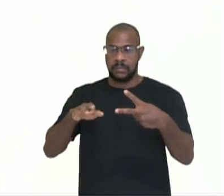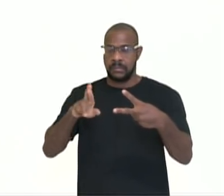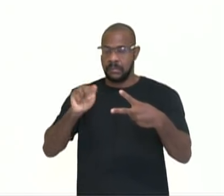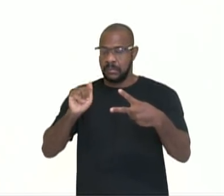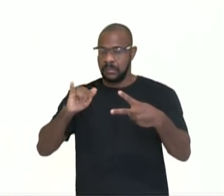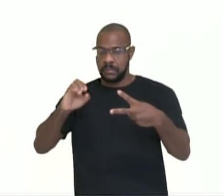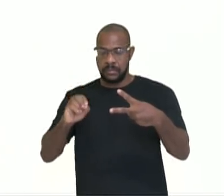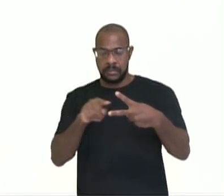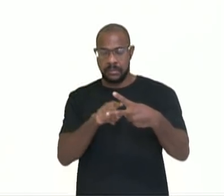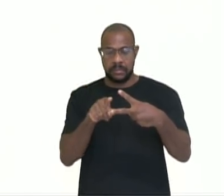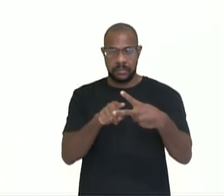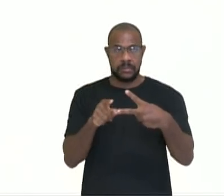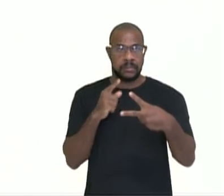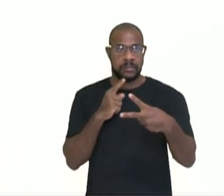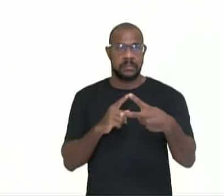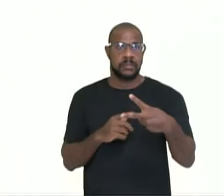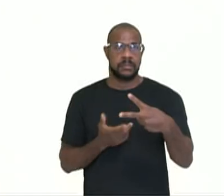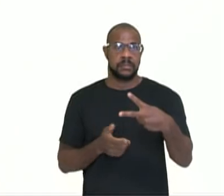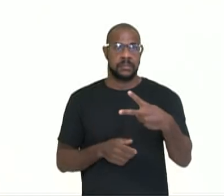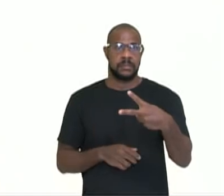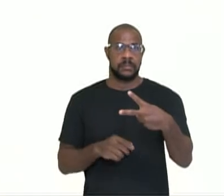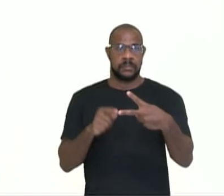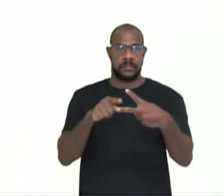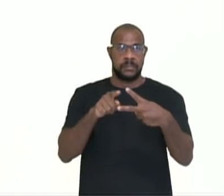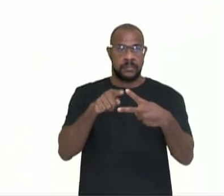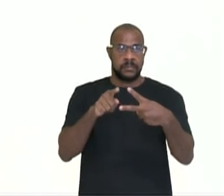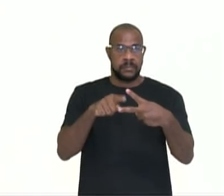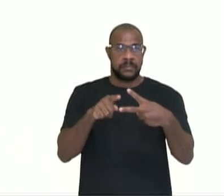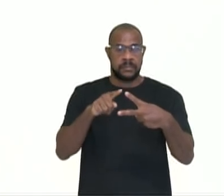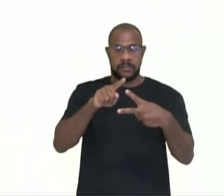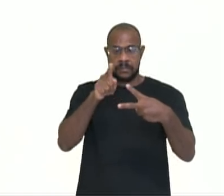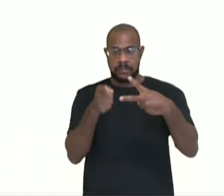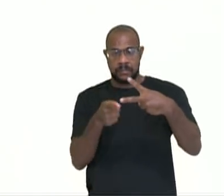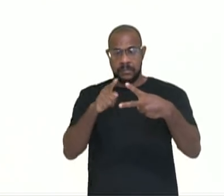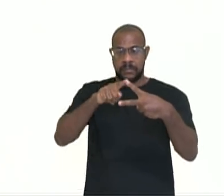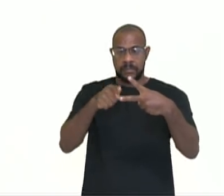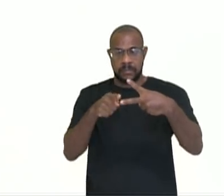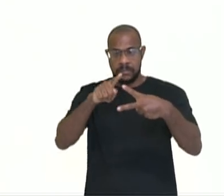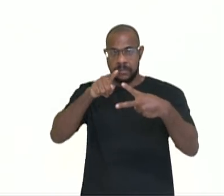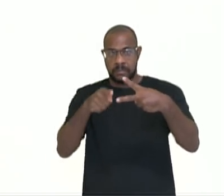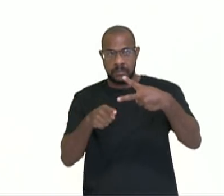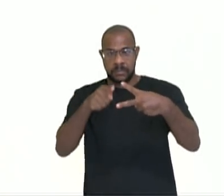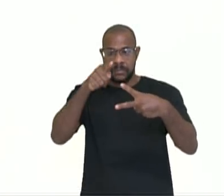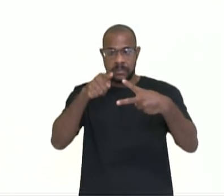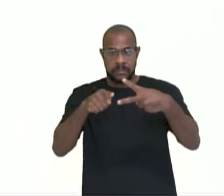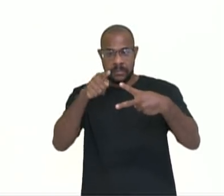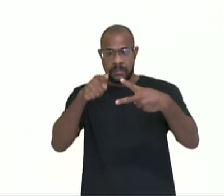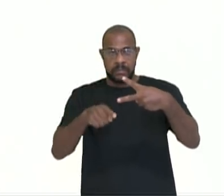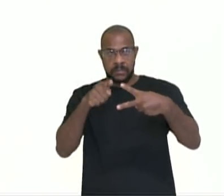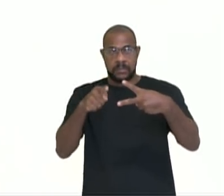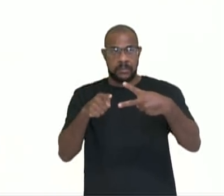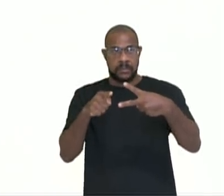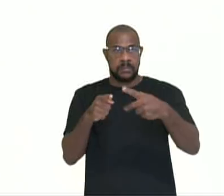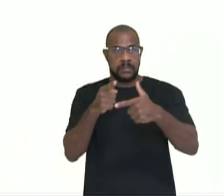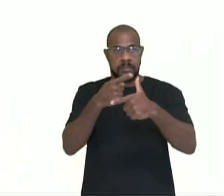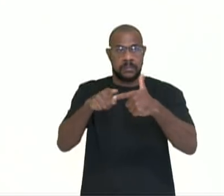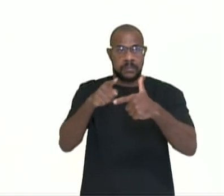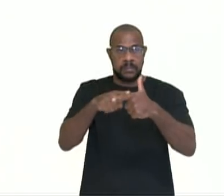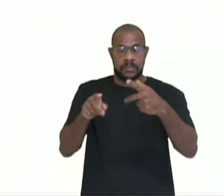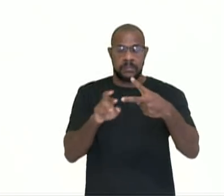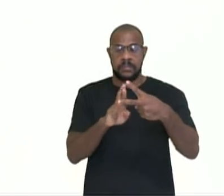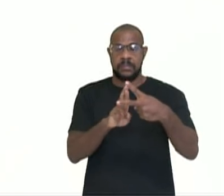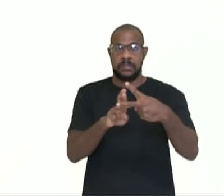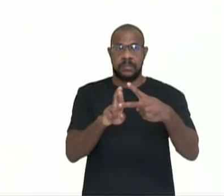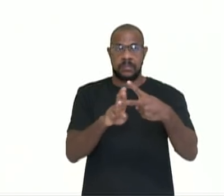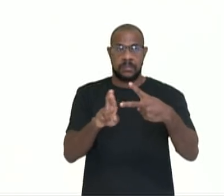isso, o ângulo será este comprimento do arco dividido pelo raio da